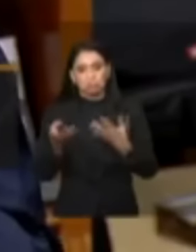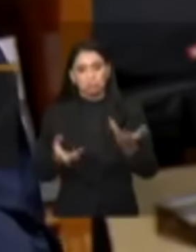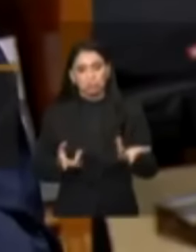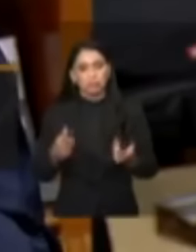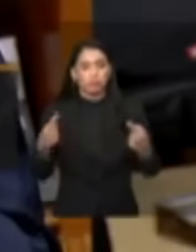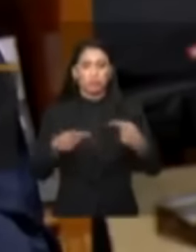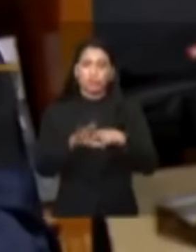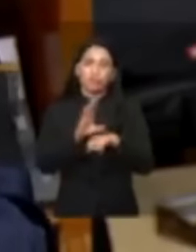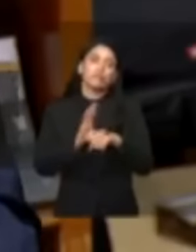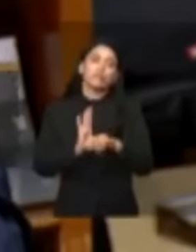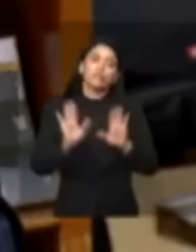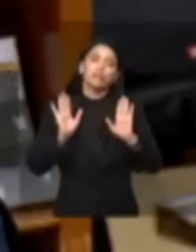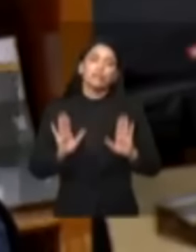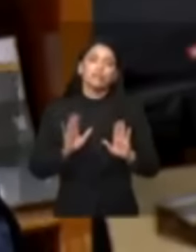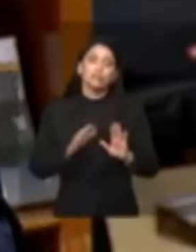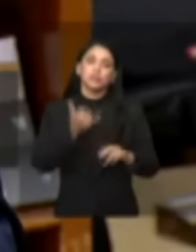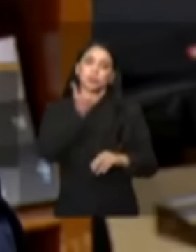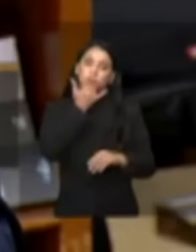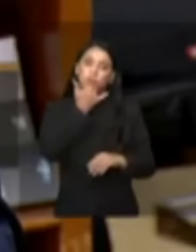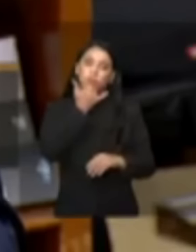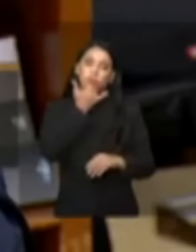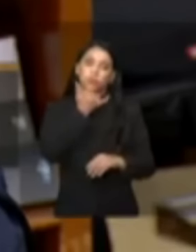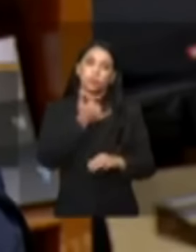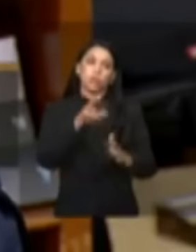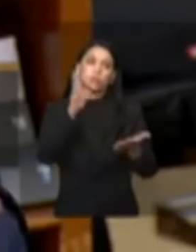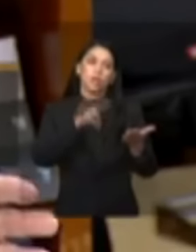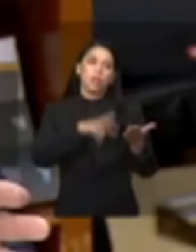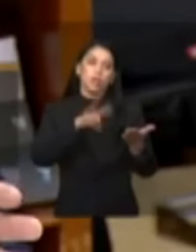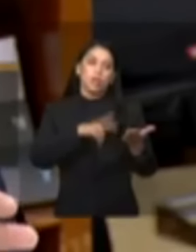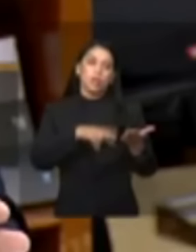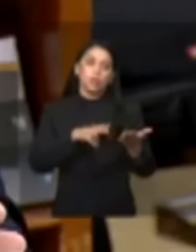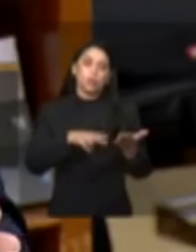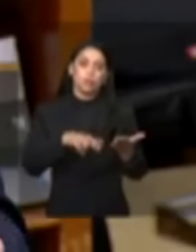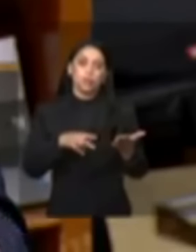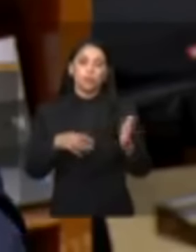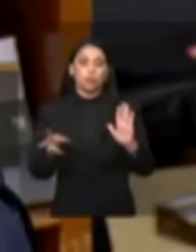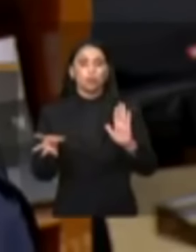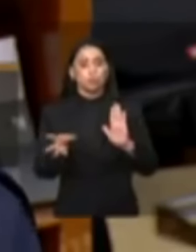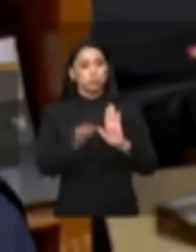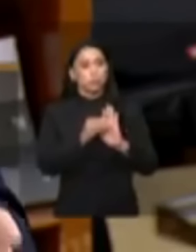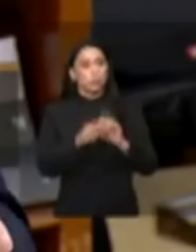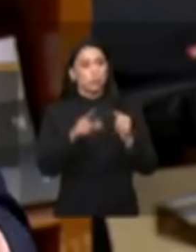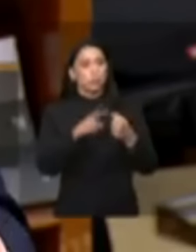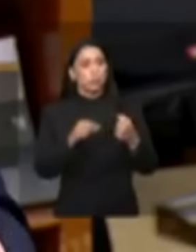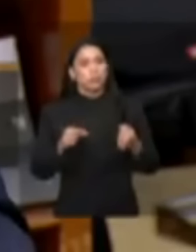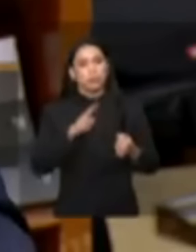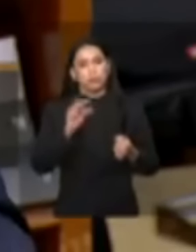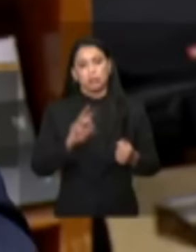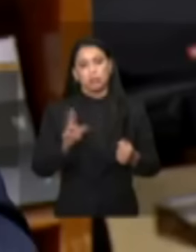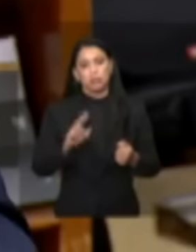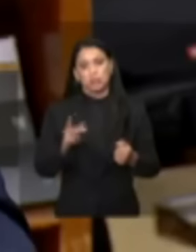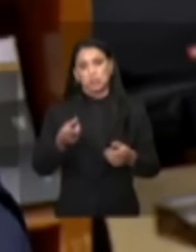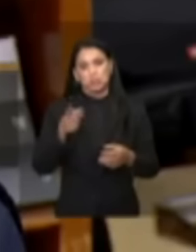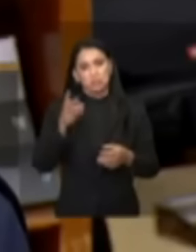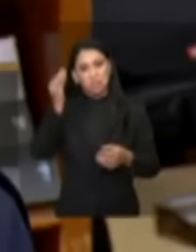inconstitucionalidade mas aqui com todas as venas ao ler a literalidade do dispositivo não vejo possibilidade de mais de uma